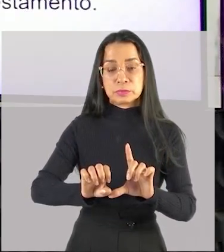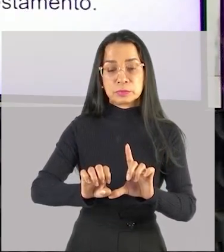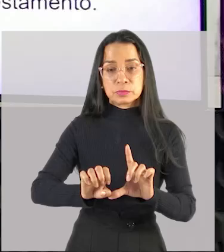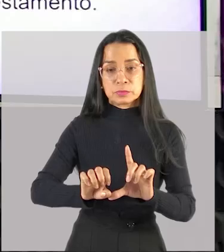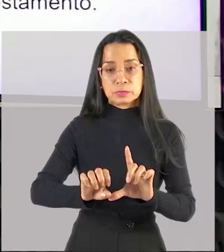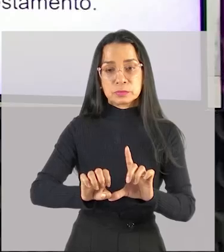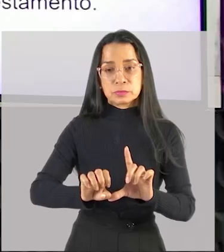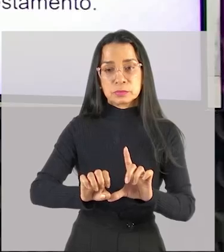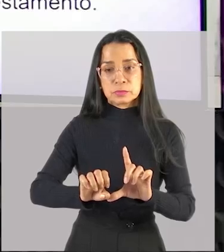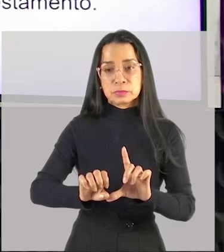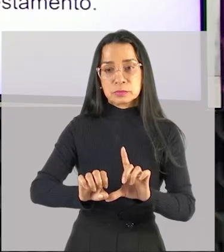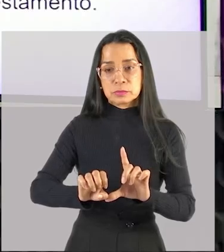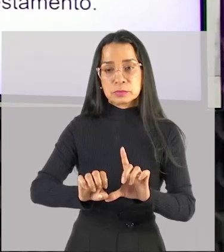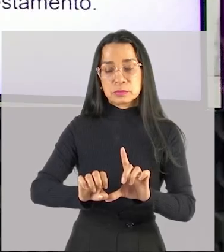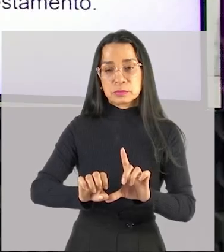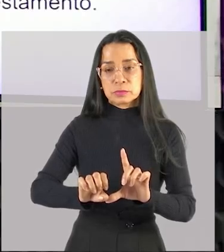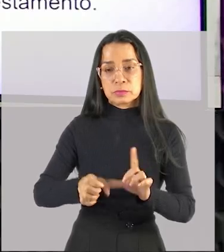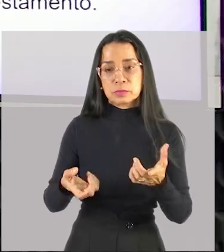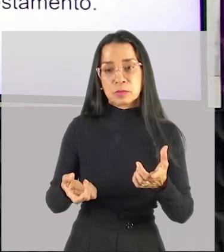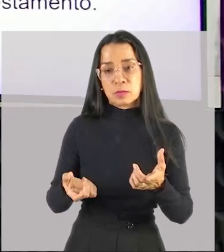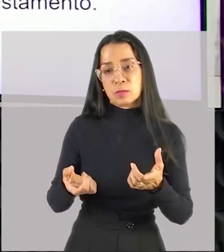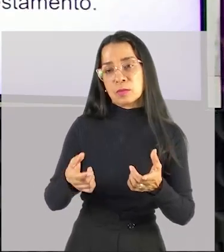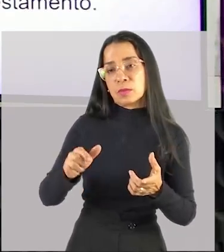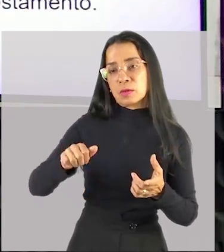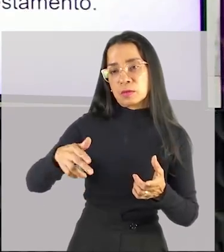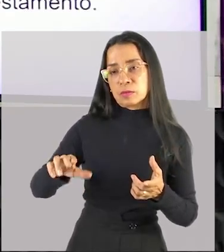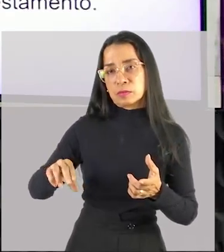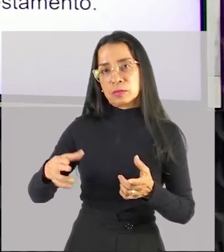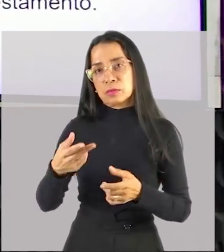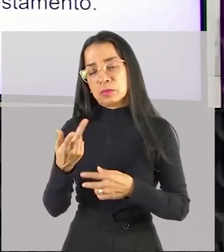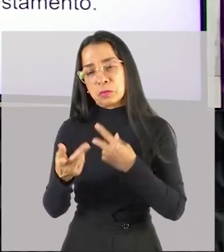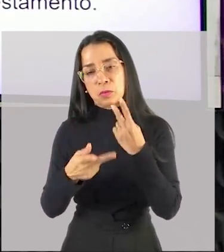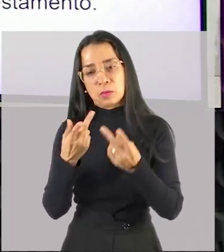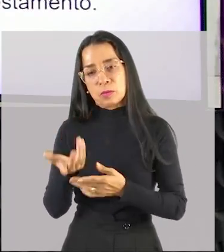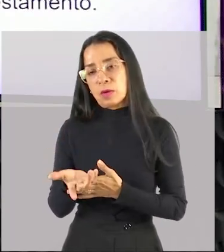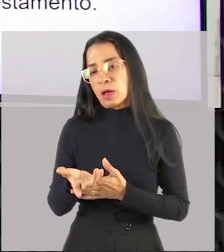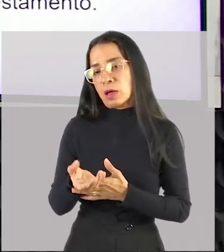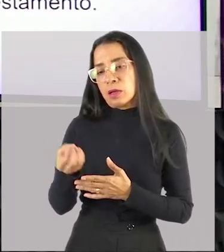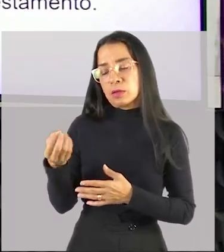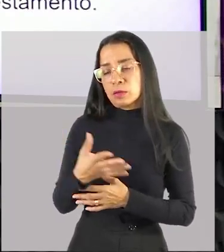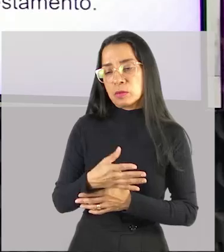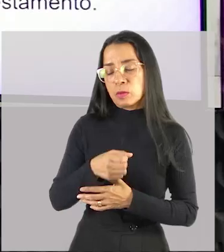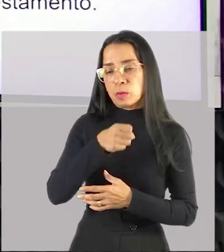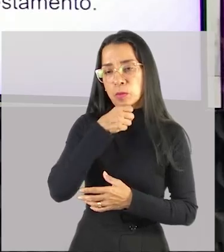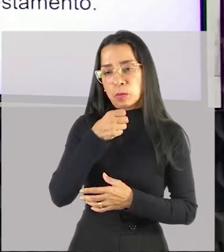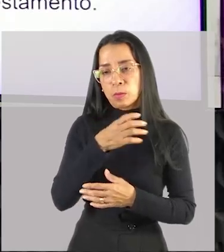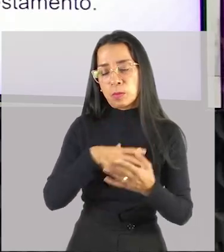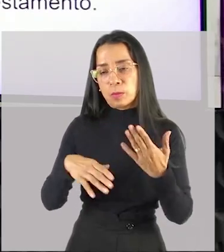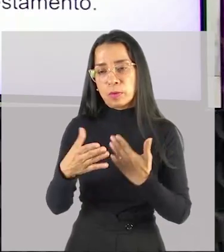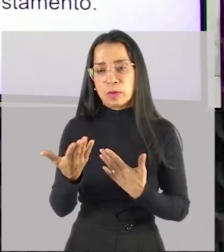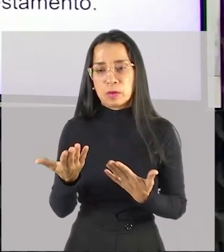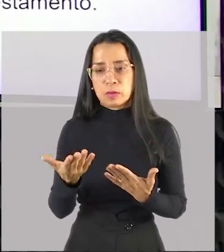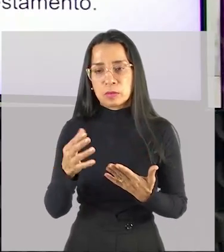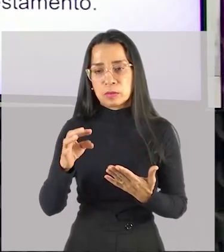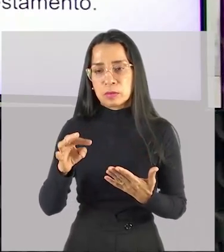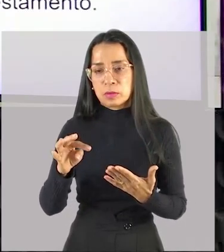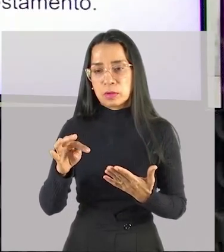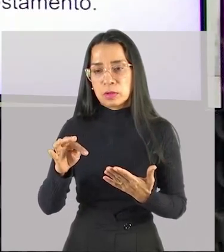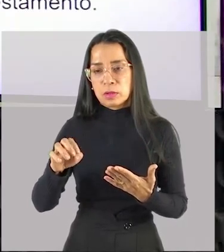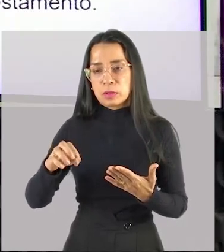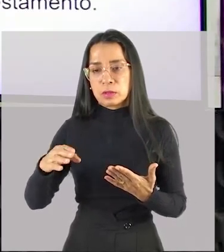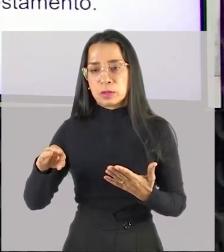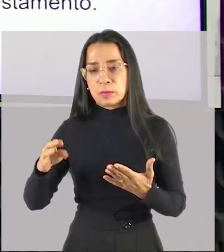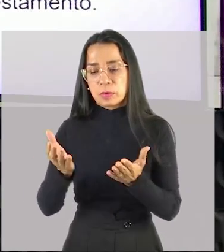Testamento. O Agostinho não está falando nem de Novo nem de Velho Testamento, né? Ali ele está falando sobre o livre-arbítrio,